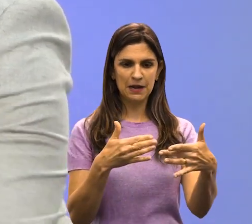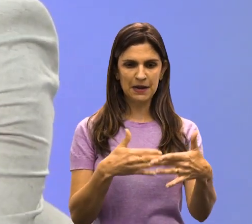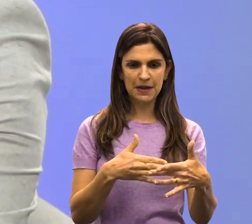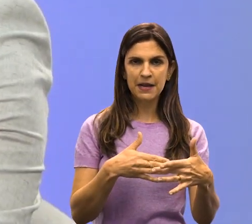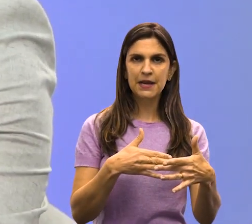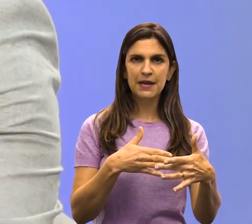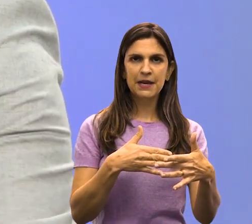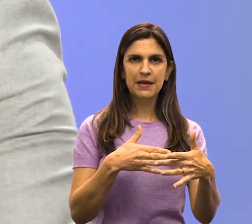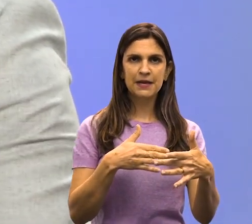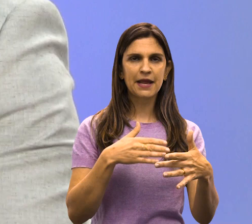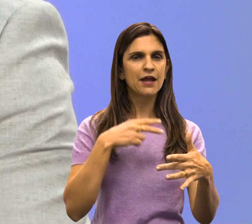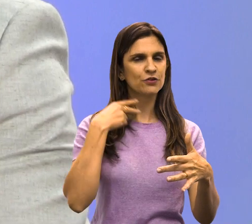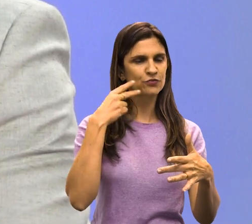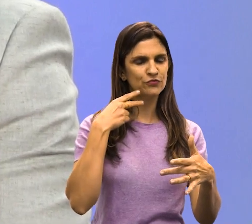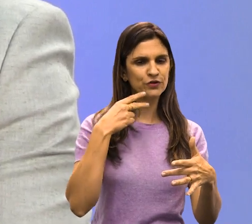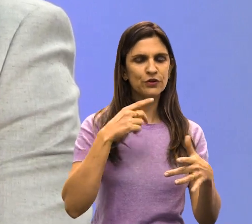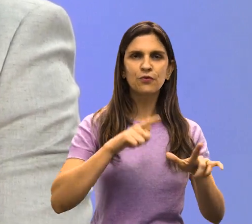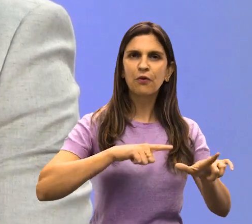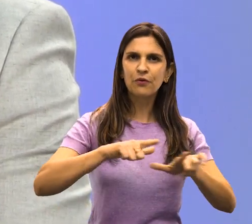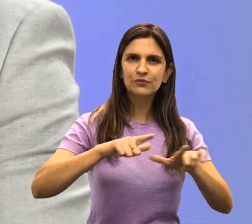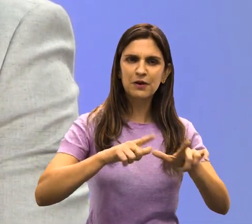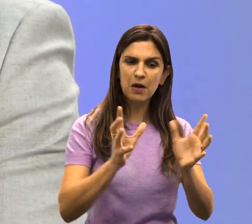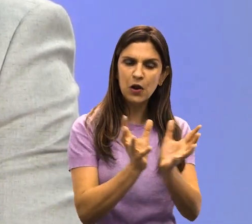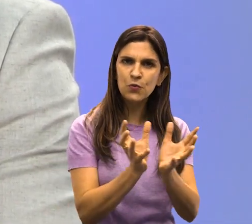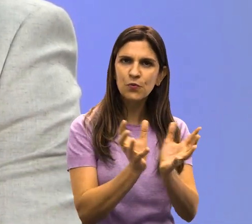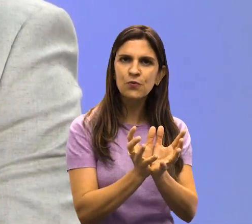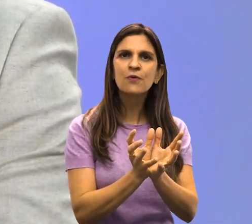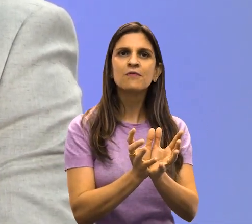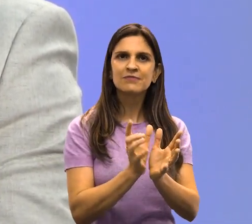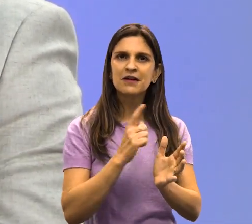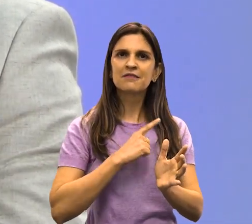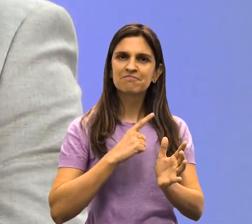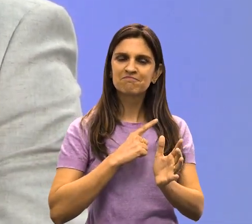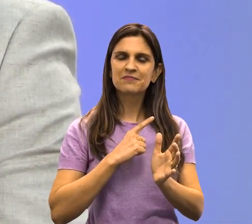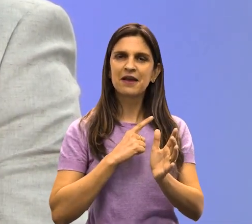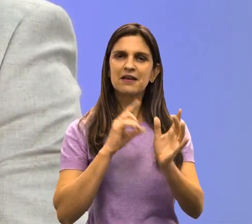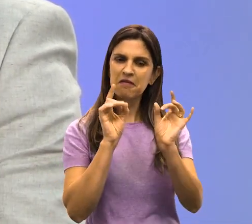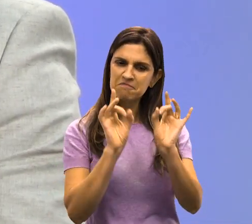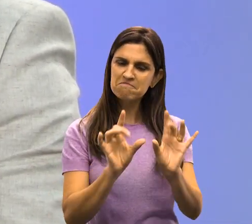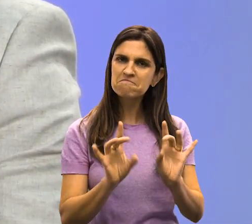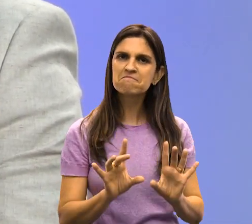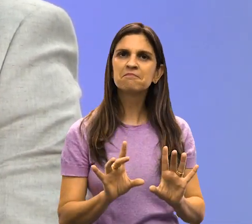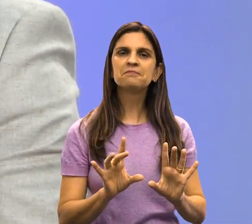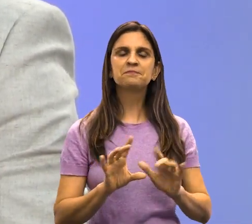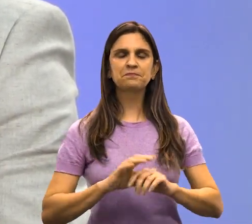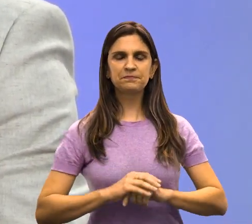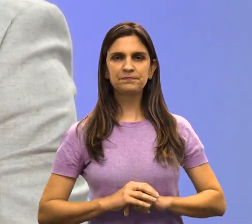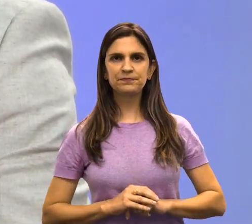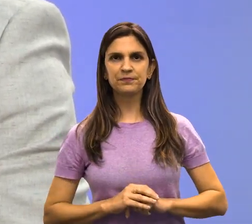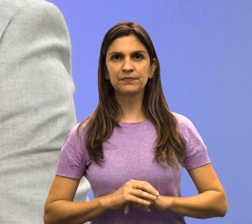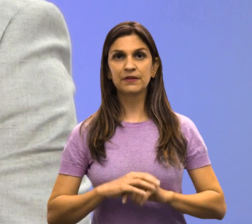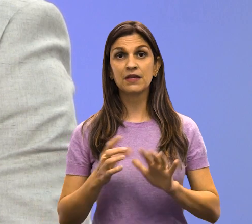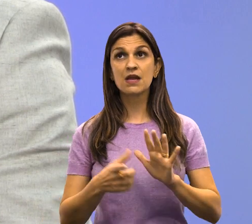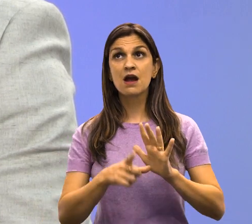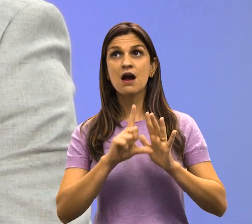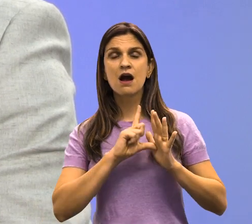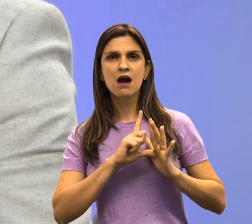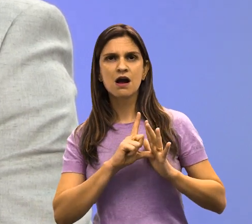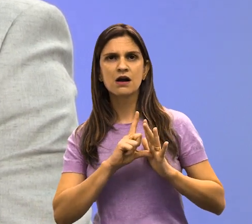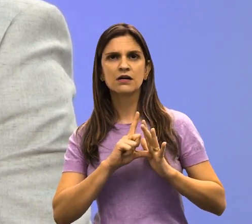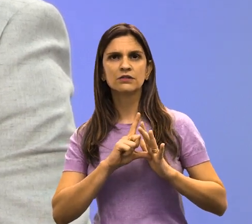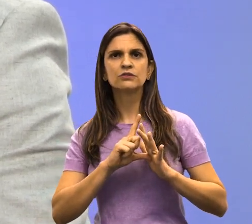gente destaca como prioridade. E criamos, primeiro, inclusive, até antes do Estado criar